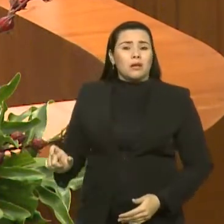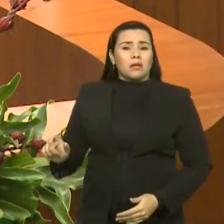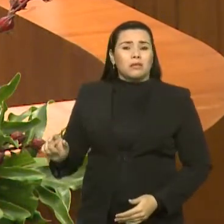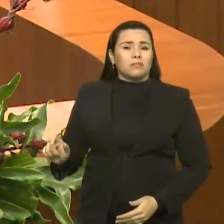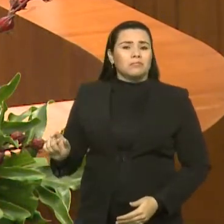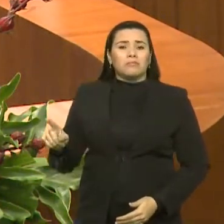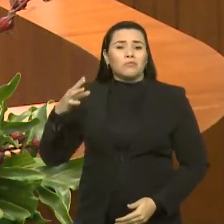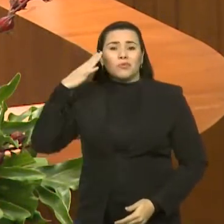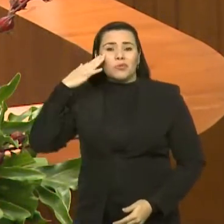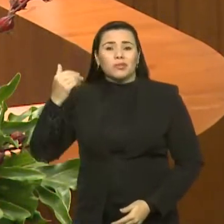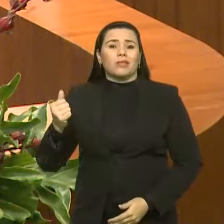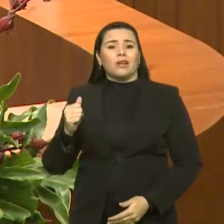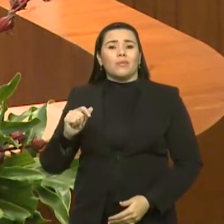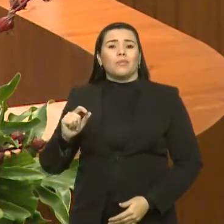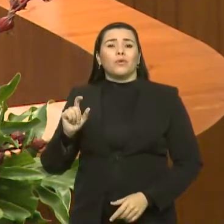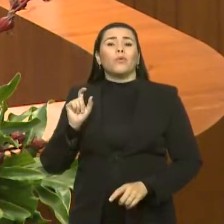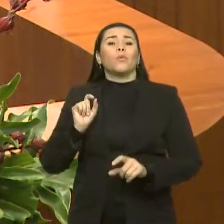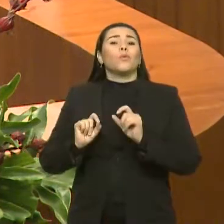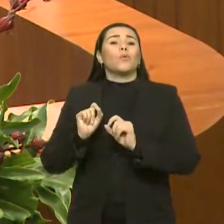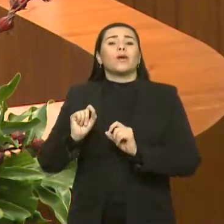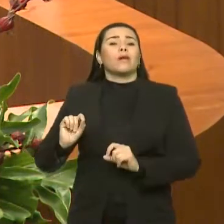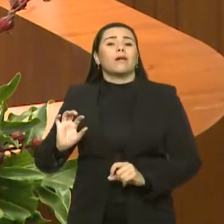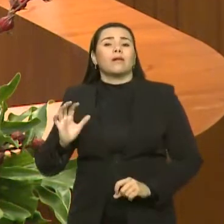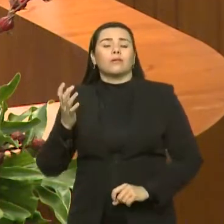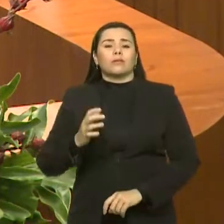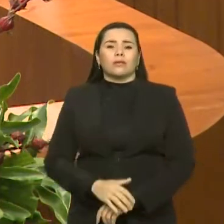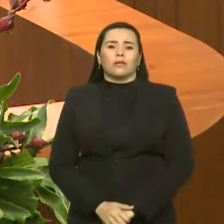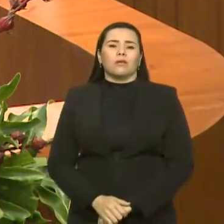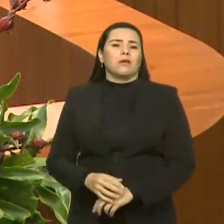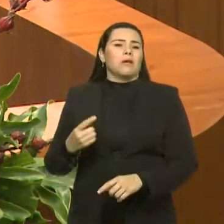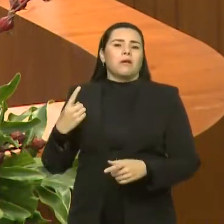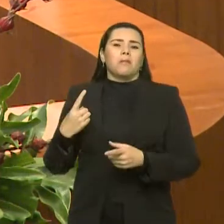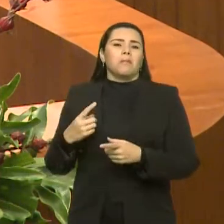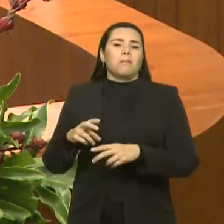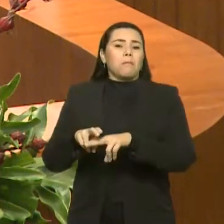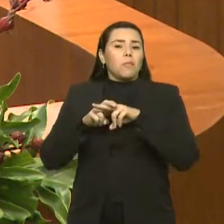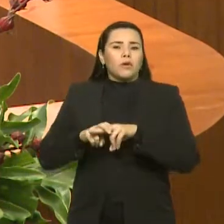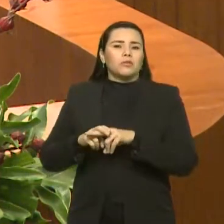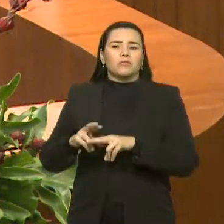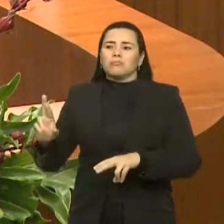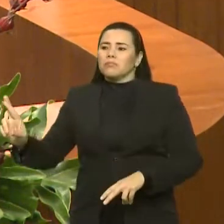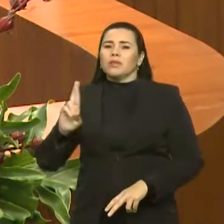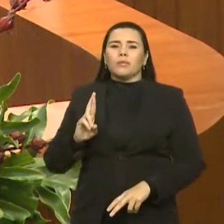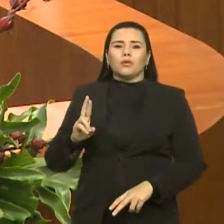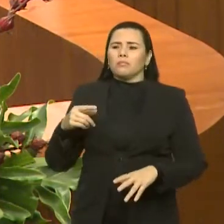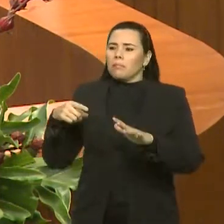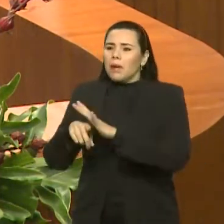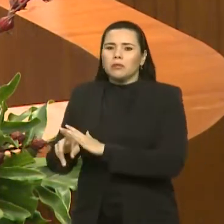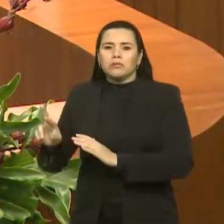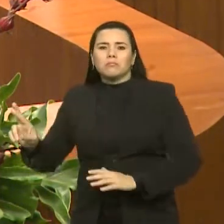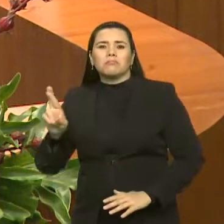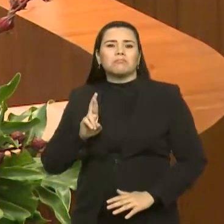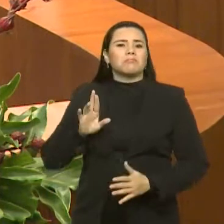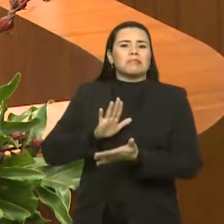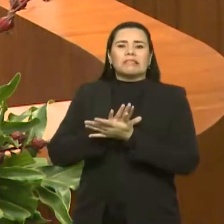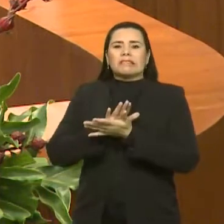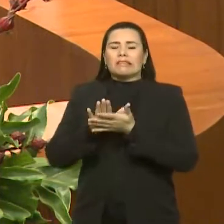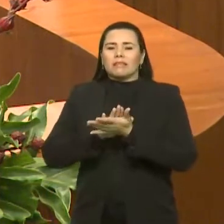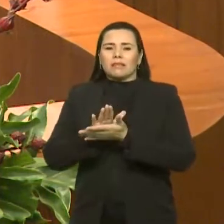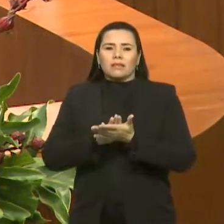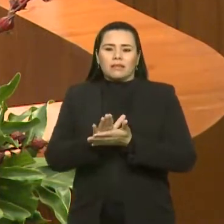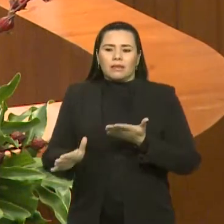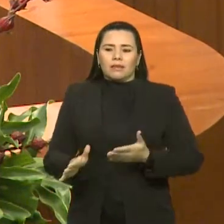tem conhecimento. Por isso que não responde, deputado Wellington, ao seu requerimento, porque não tem conhecimento do caso. Eu coloquei